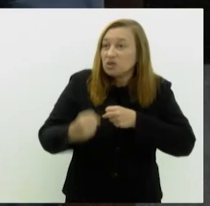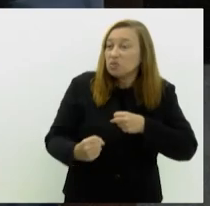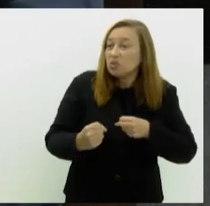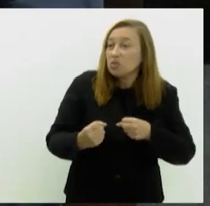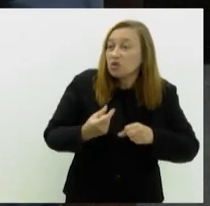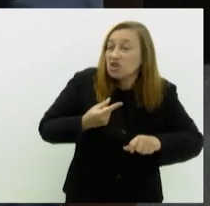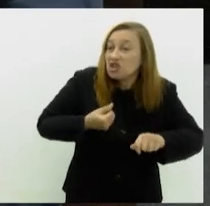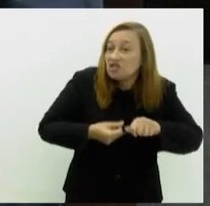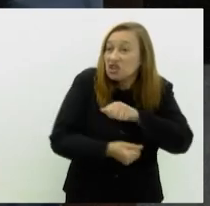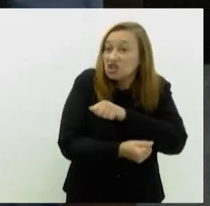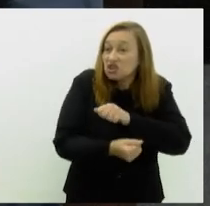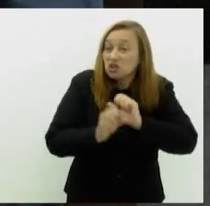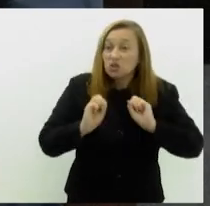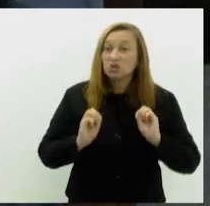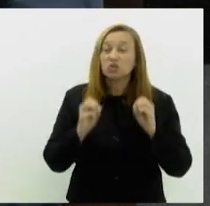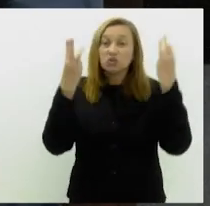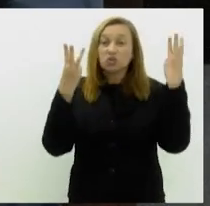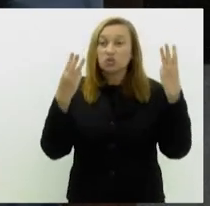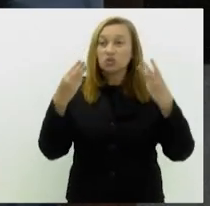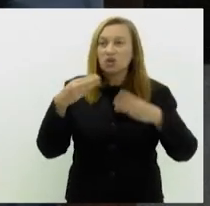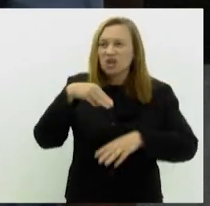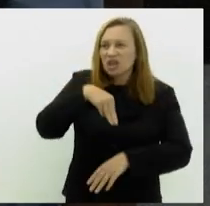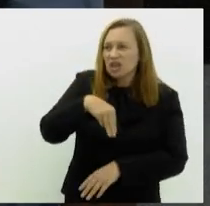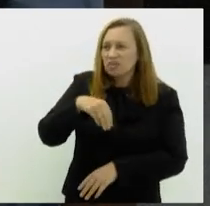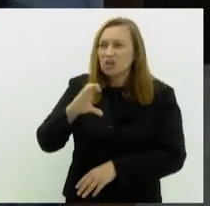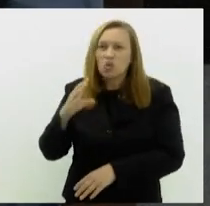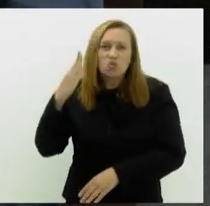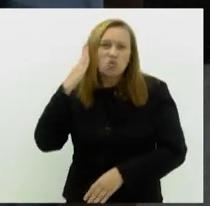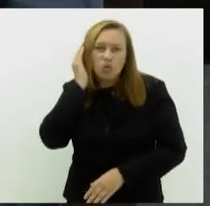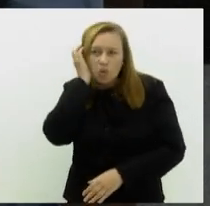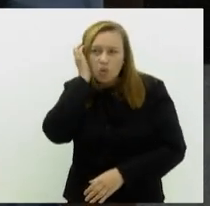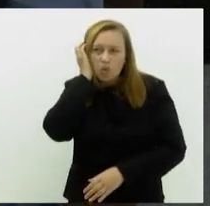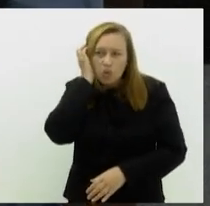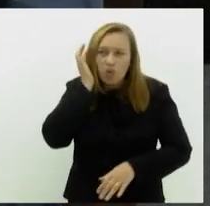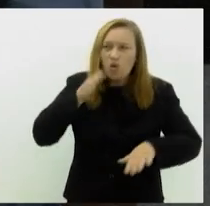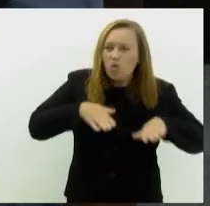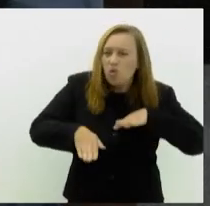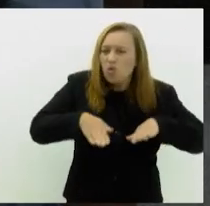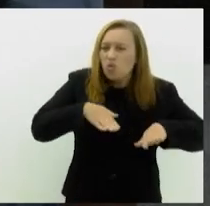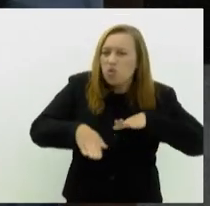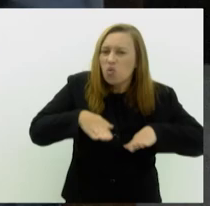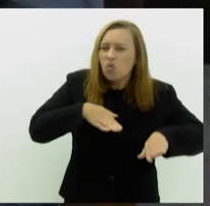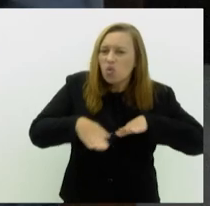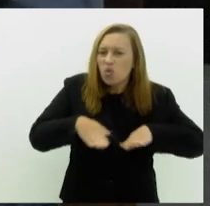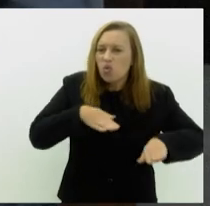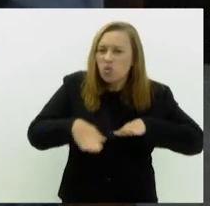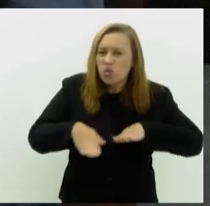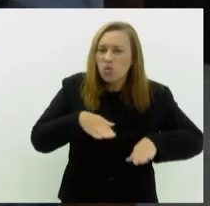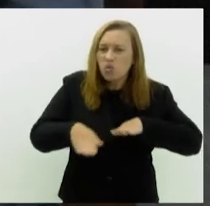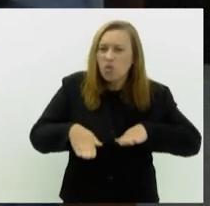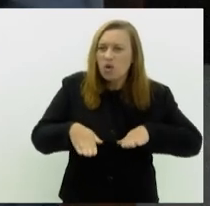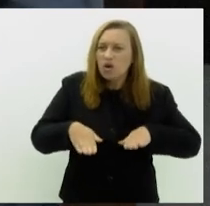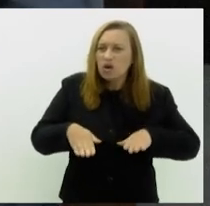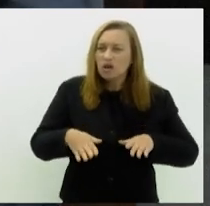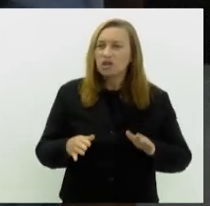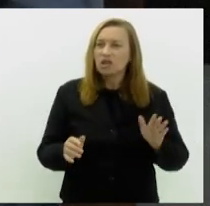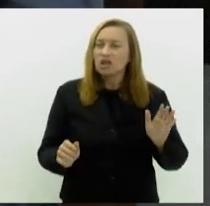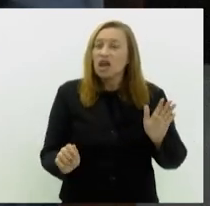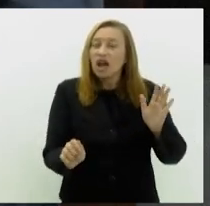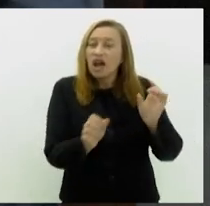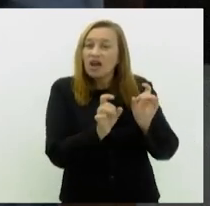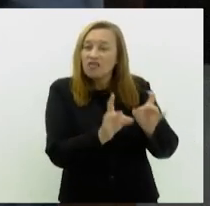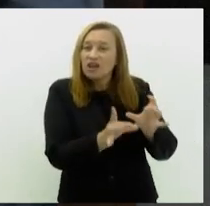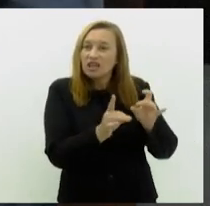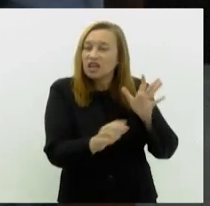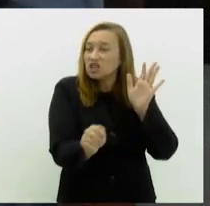num show de um MC que fazia apologia ao tráfico de drogas, a tudo de ruim, né,